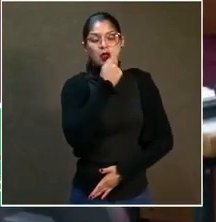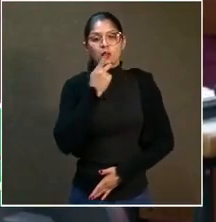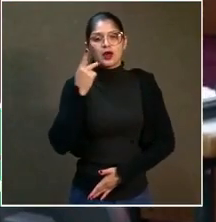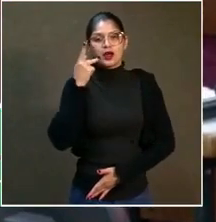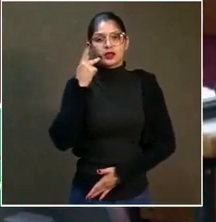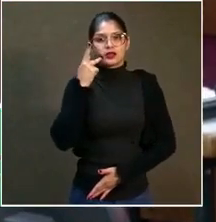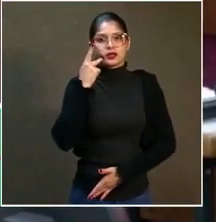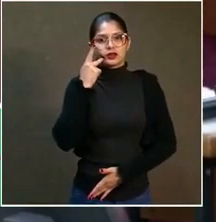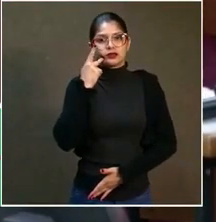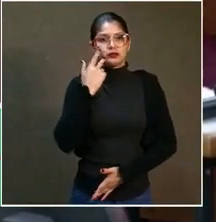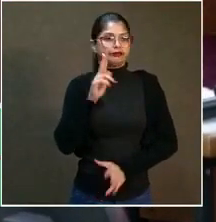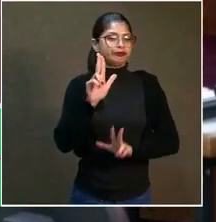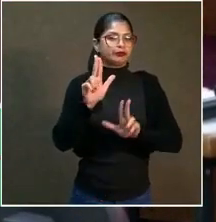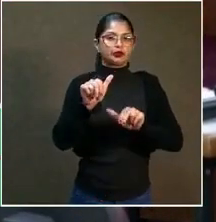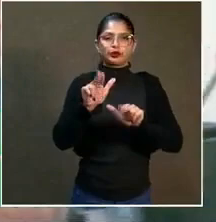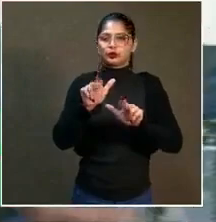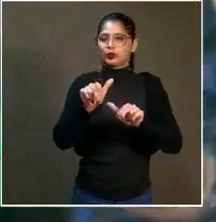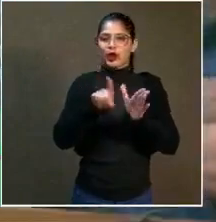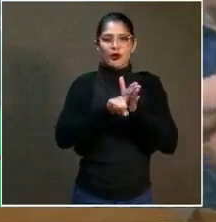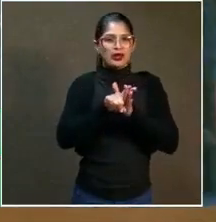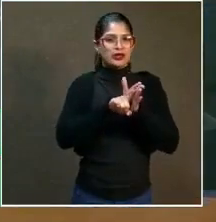Santos. Nunca foi feito.